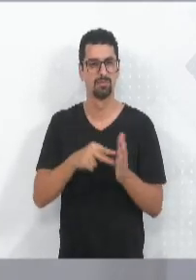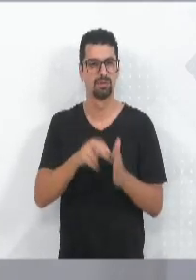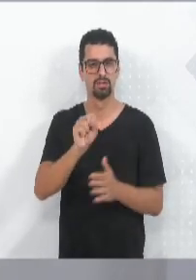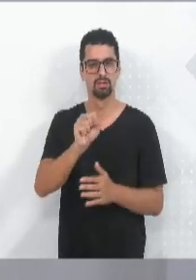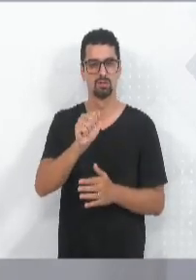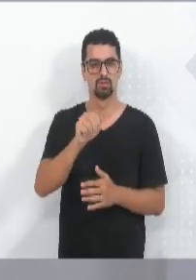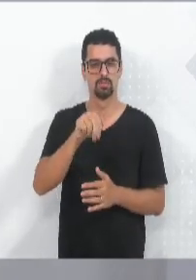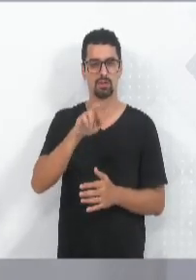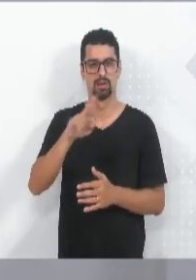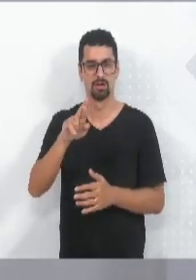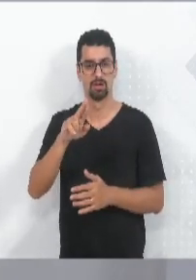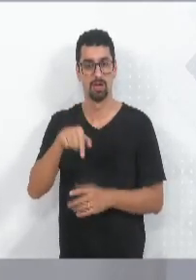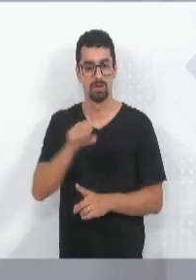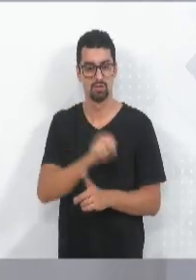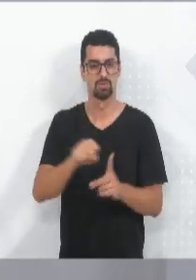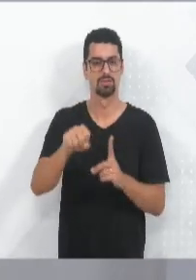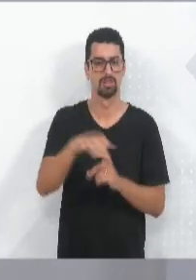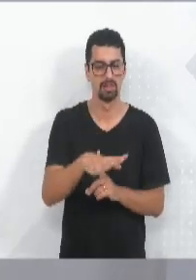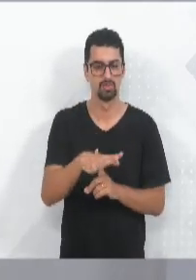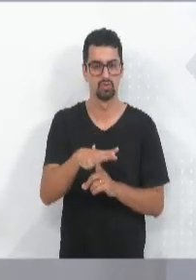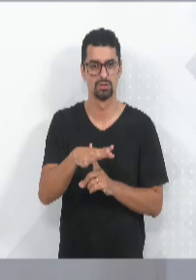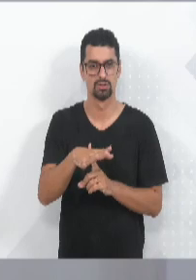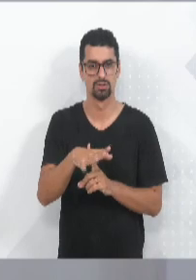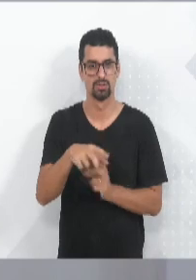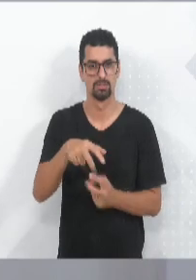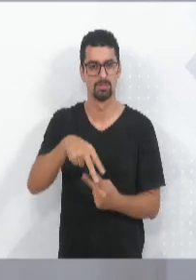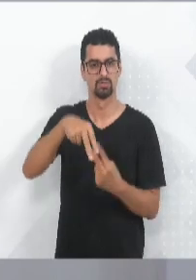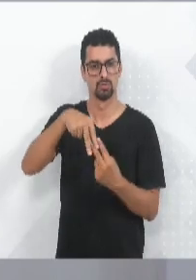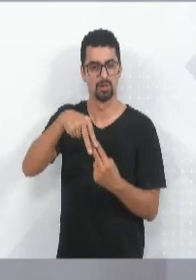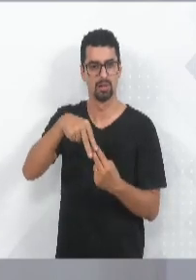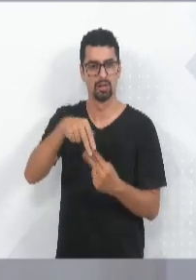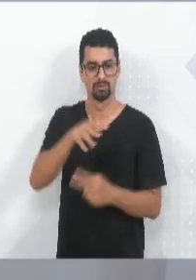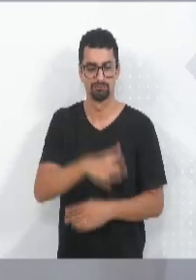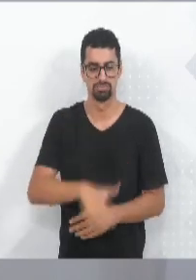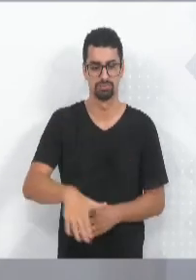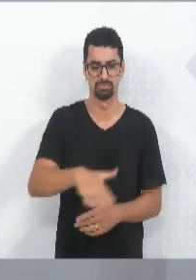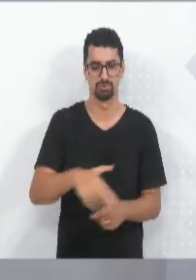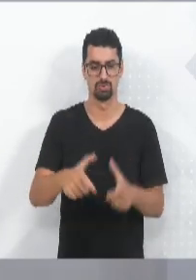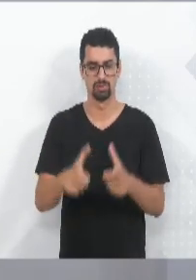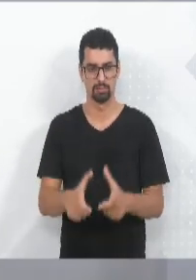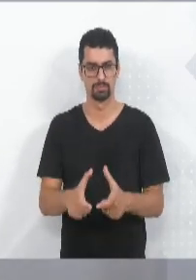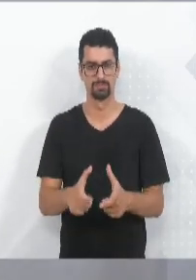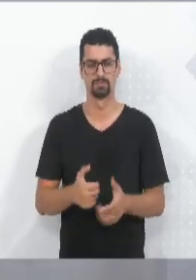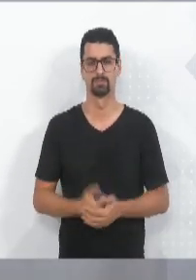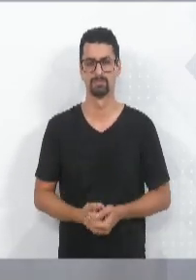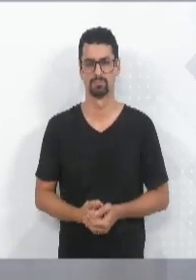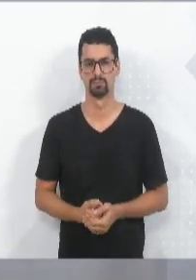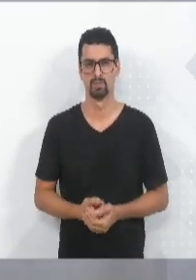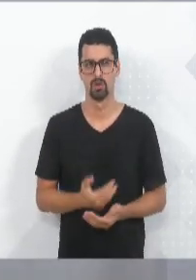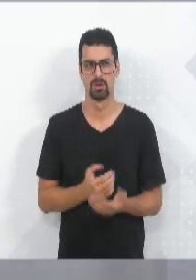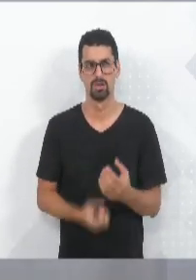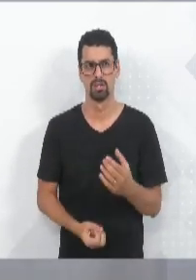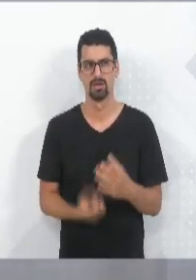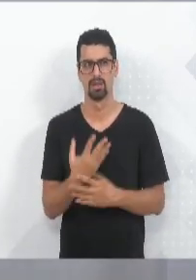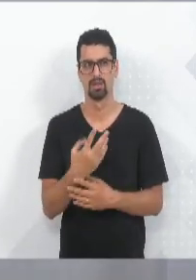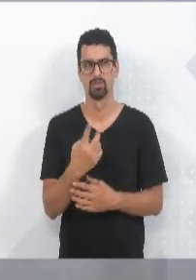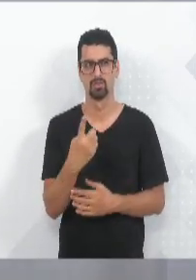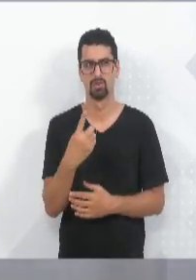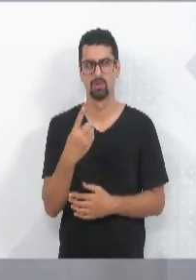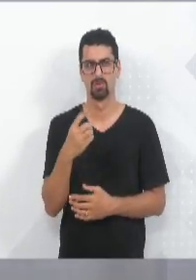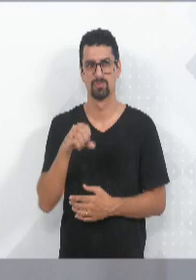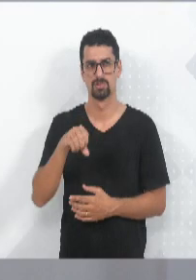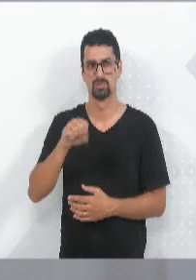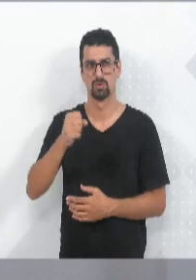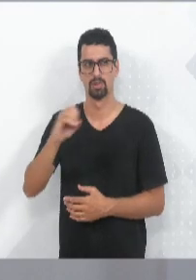Maçônica Regional ela nasceu na década de 80 e na época ela era tinha o nome de conselho de veneráveis